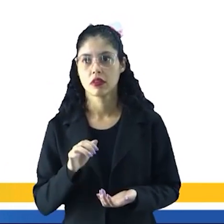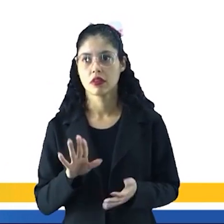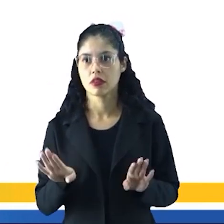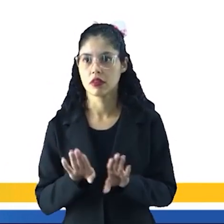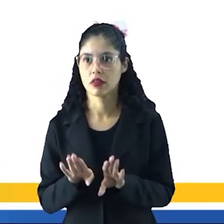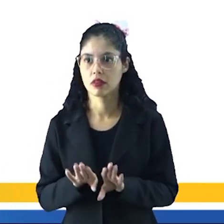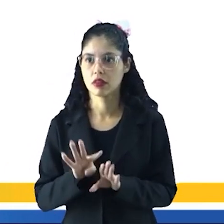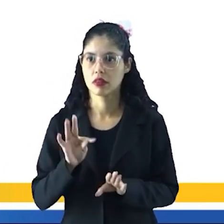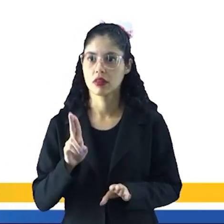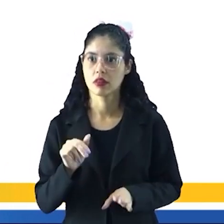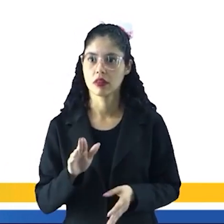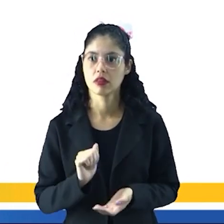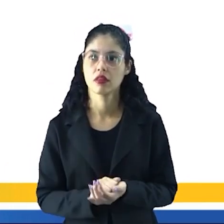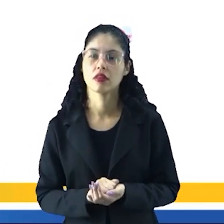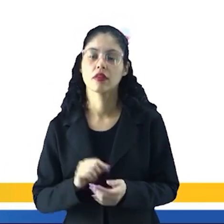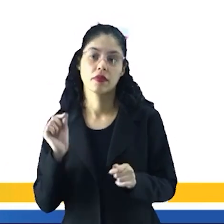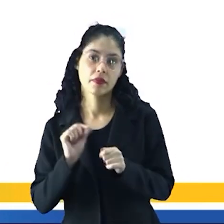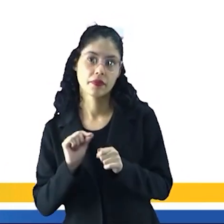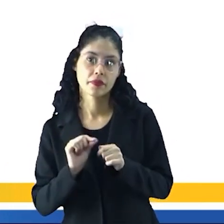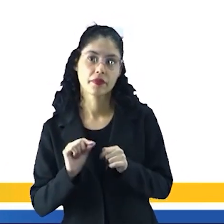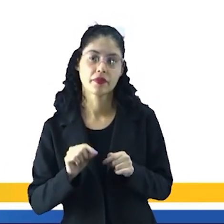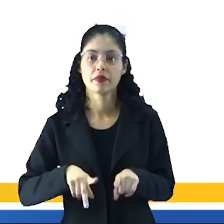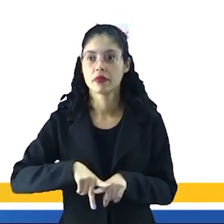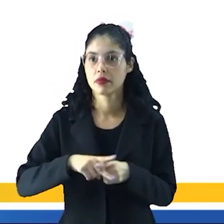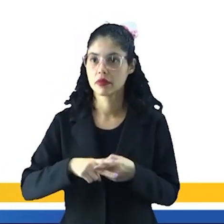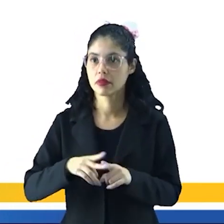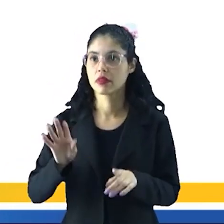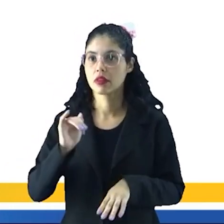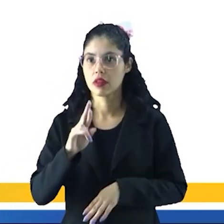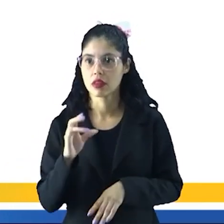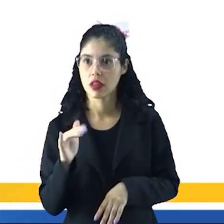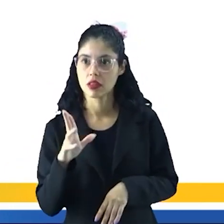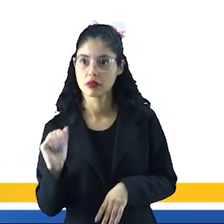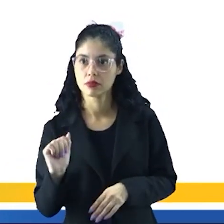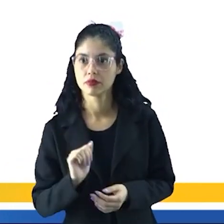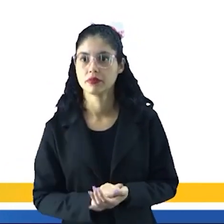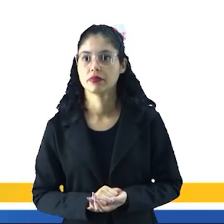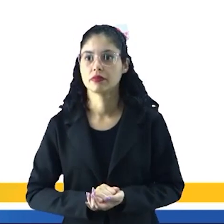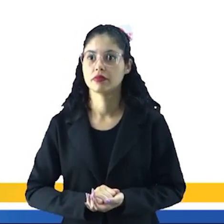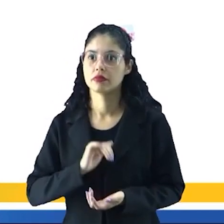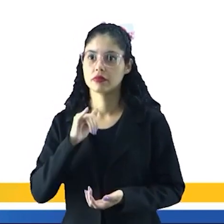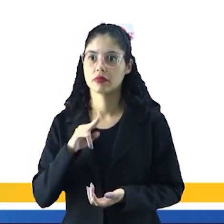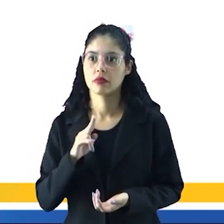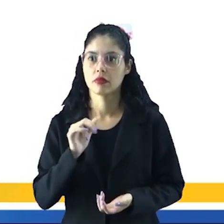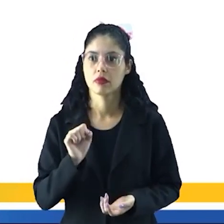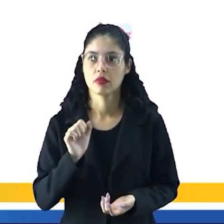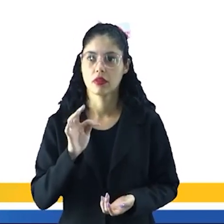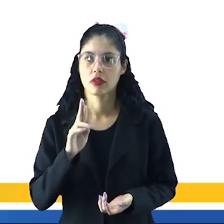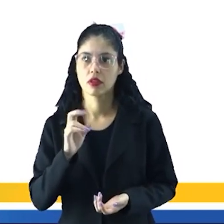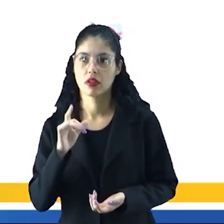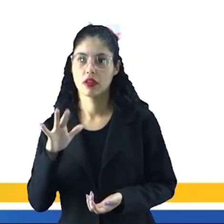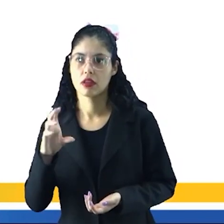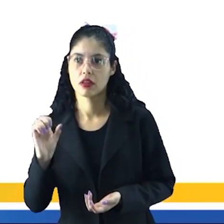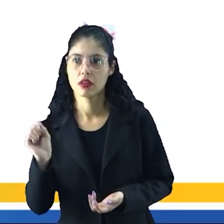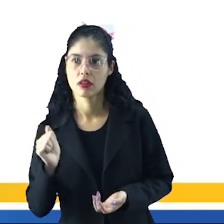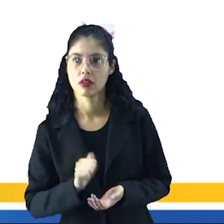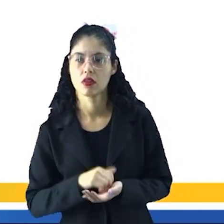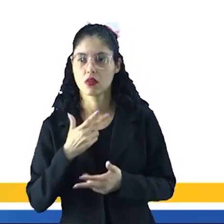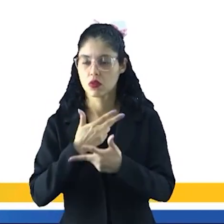que é o nome de Tunga, e ele também trabalha nas galerias essa questão da instalação. Tunga, gente, vai